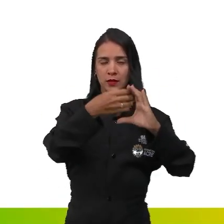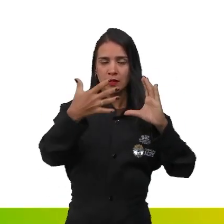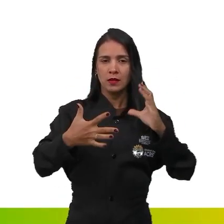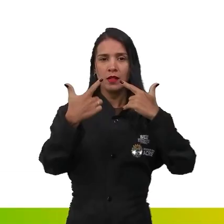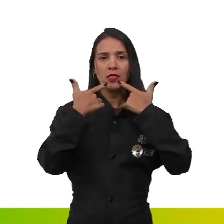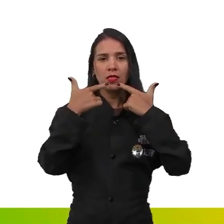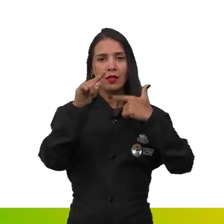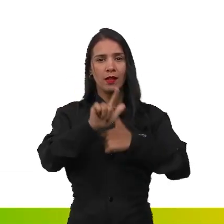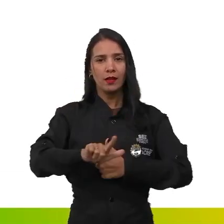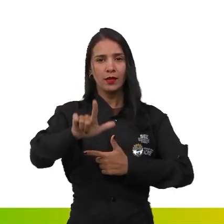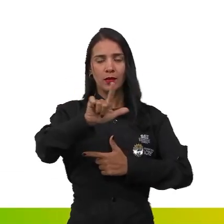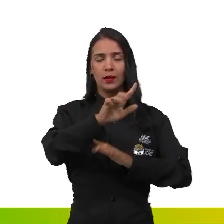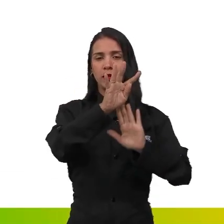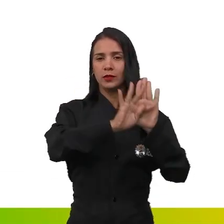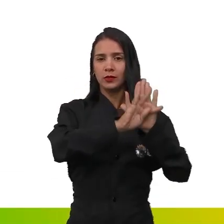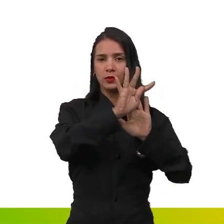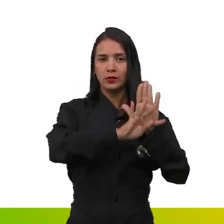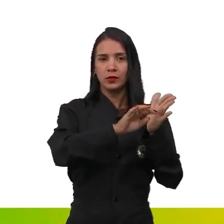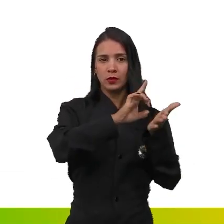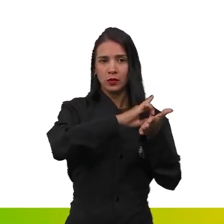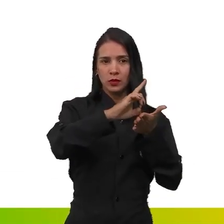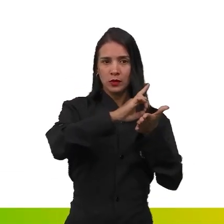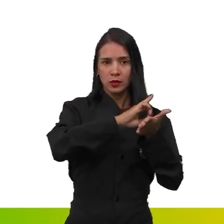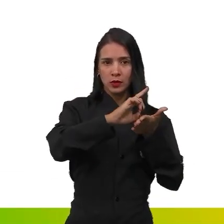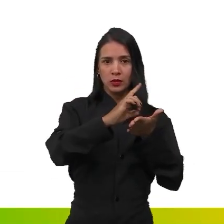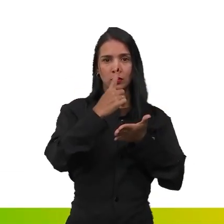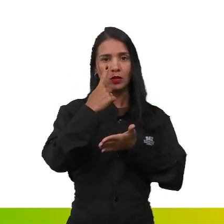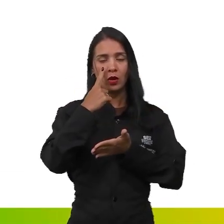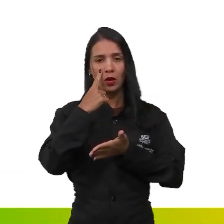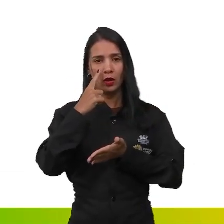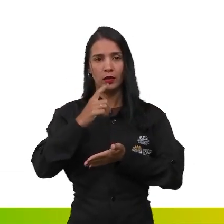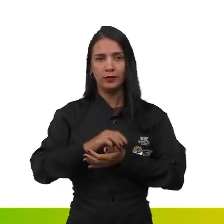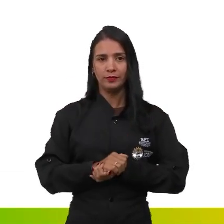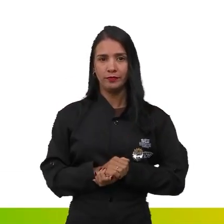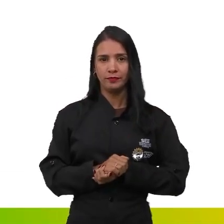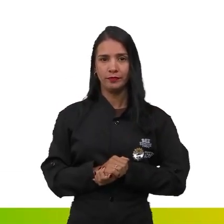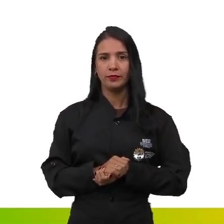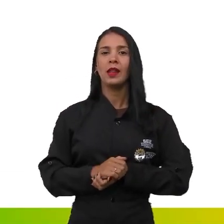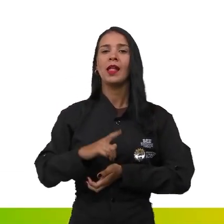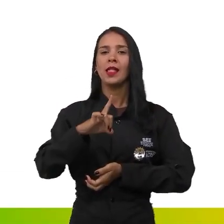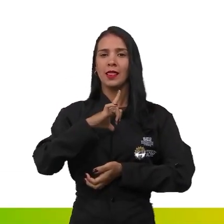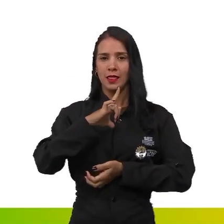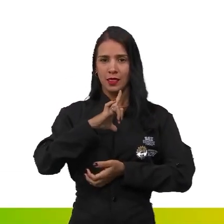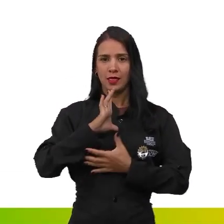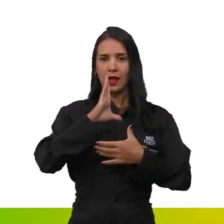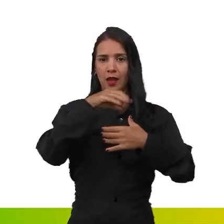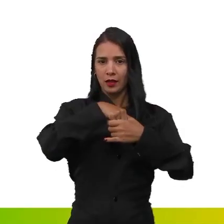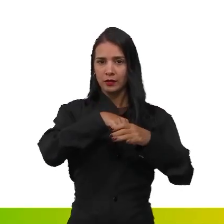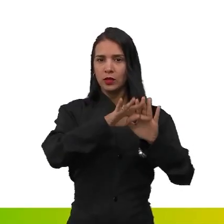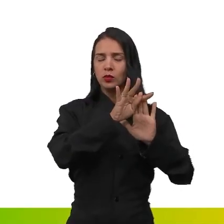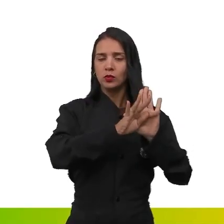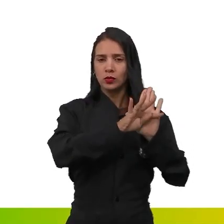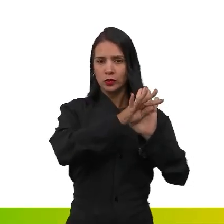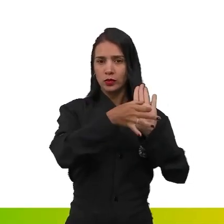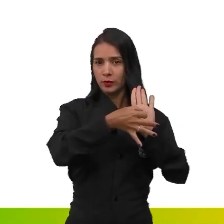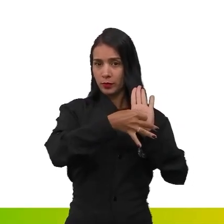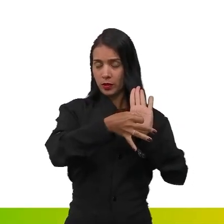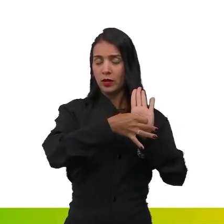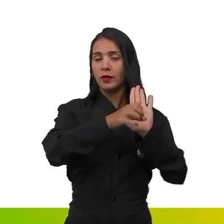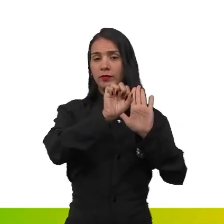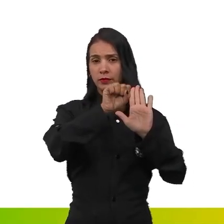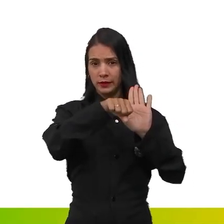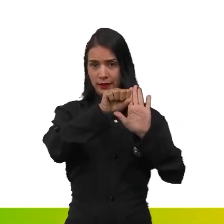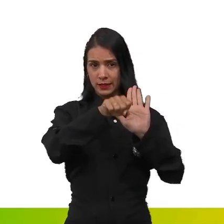dissertativo. Então, obviamente, aqui que é um texto que tem a opinião, só que essa opinião ela tem que aparecer de